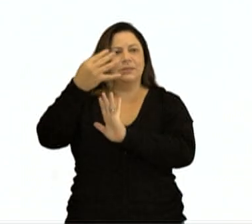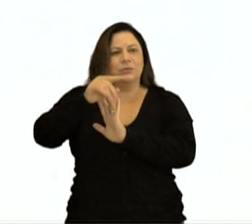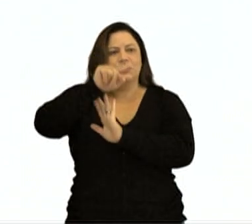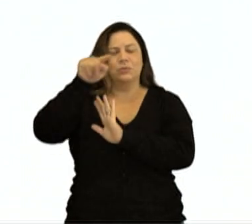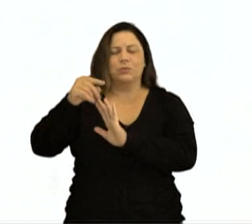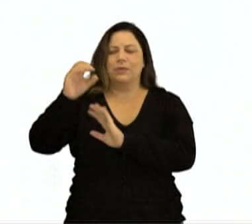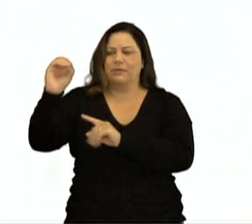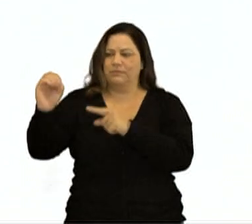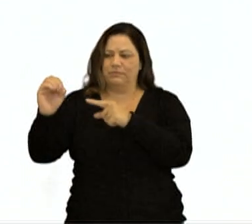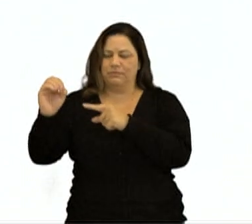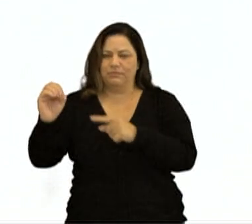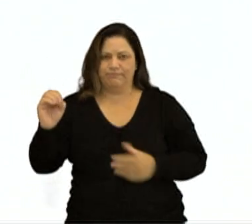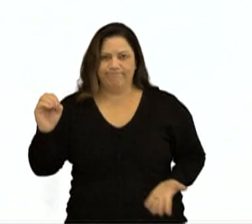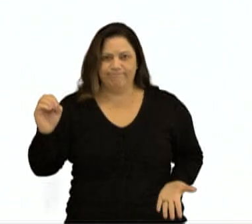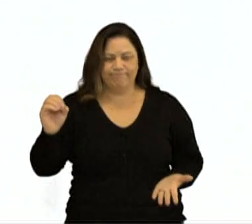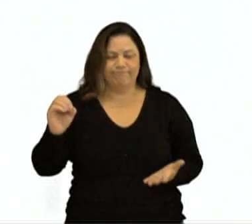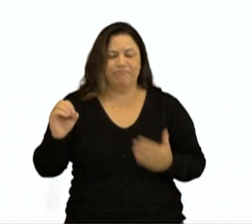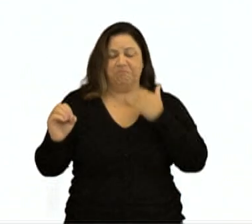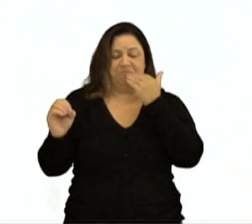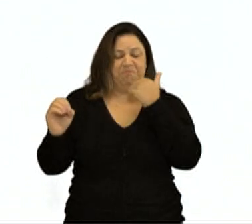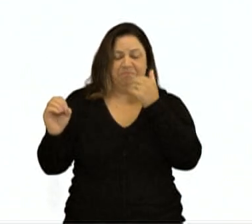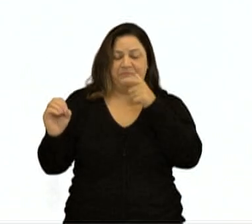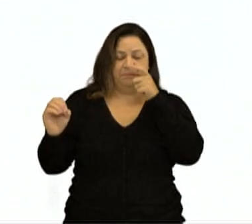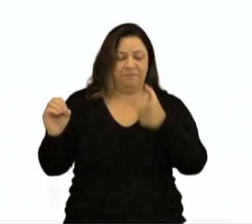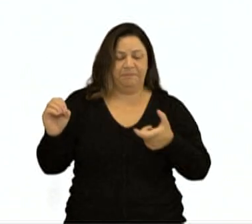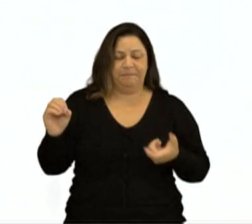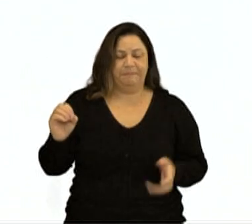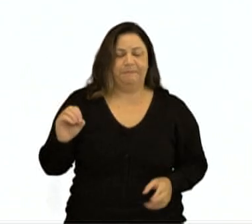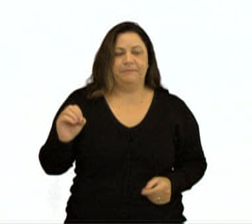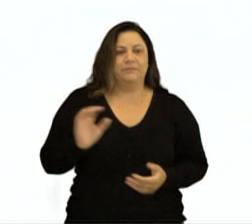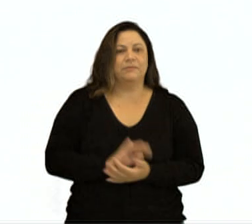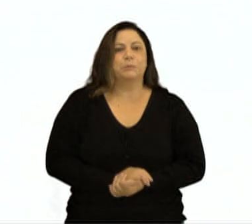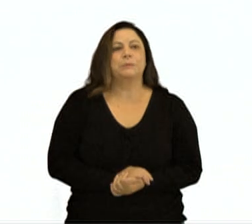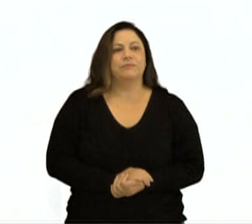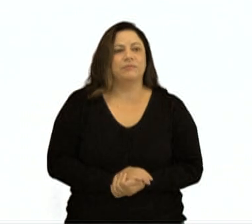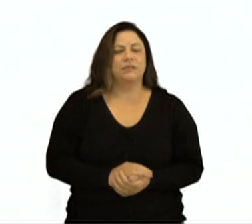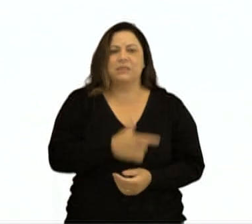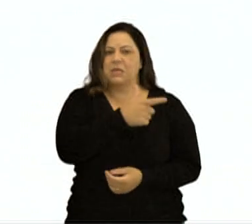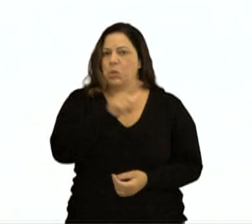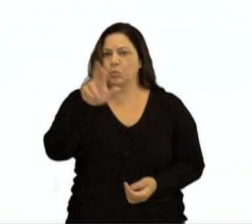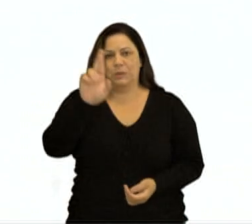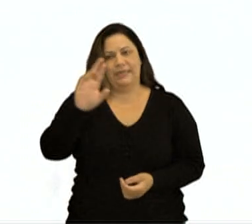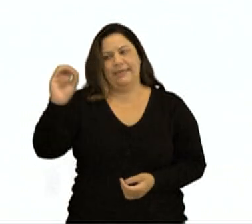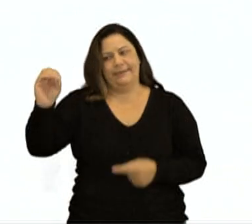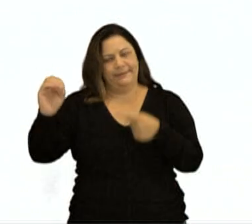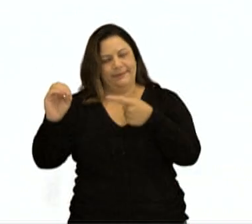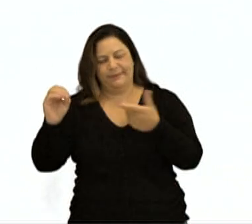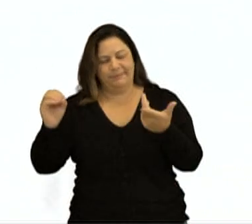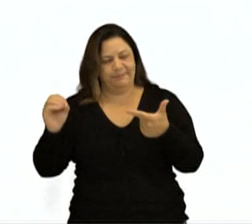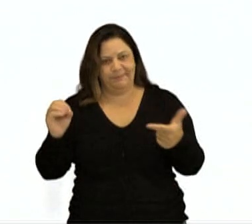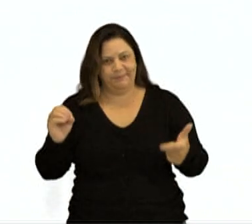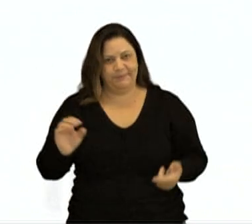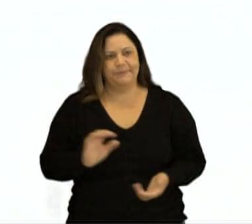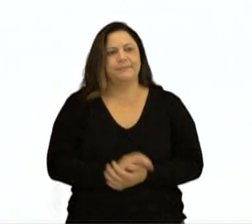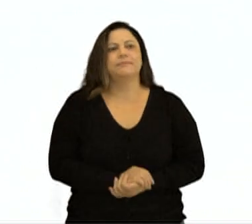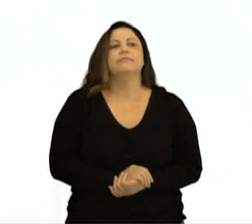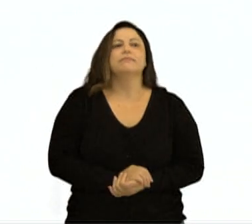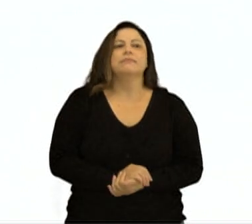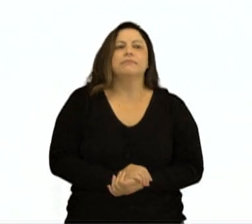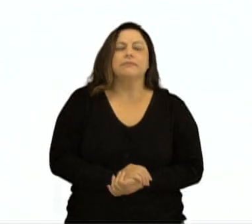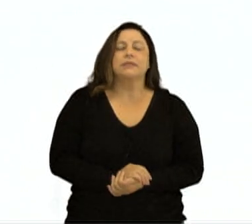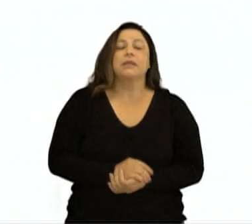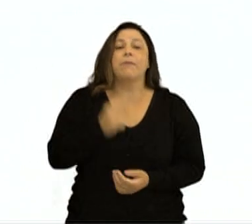então, vale zero, que não nos interessa, não existe raio zero, né? Porque senão não existiria o cilindro. E aqui a gente vê